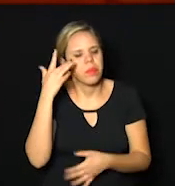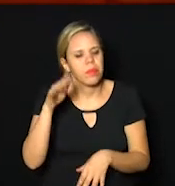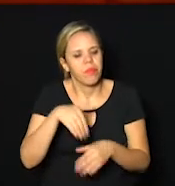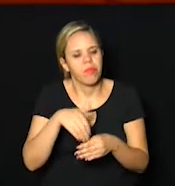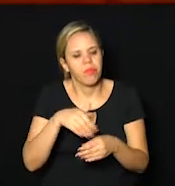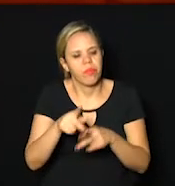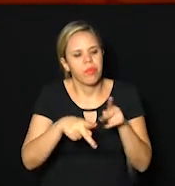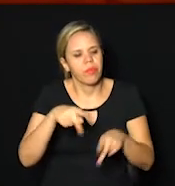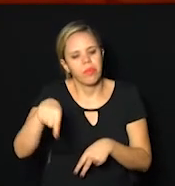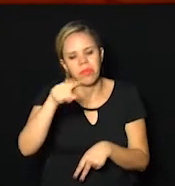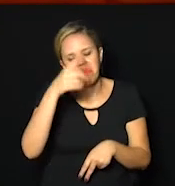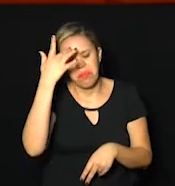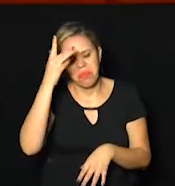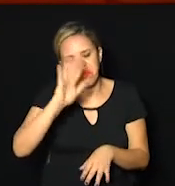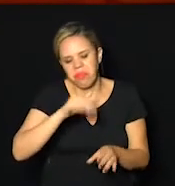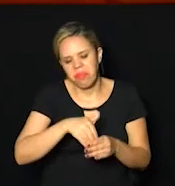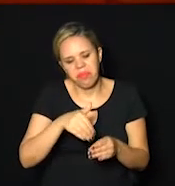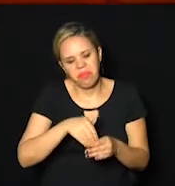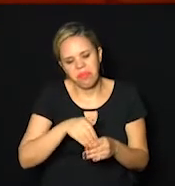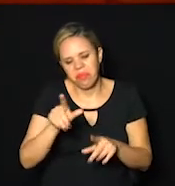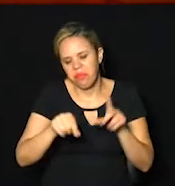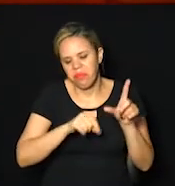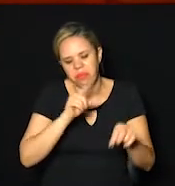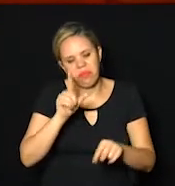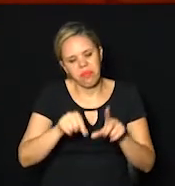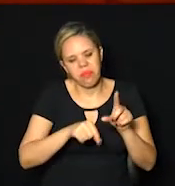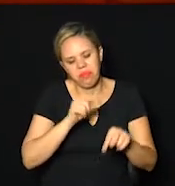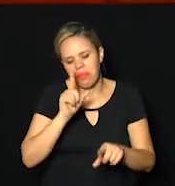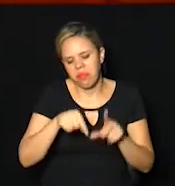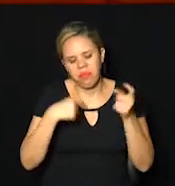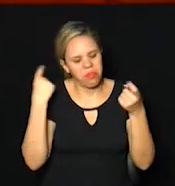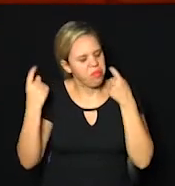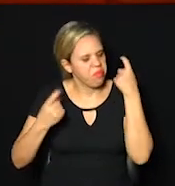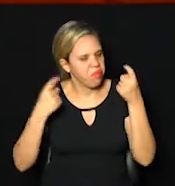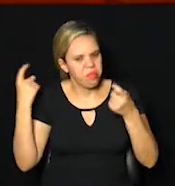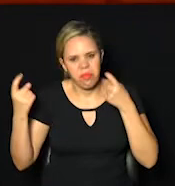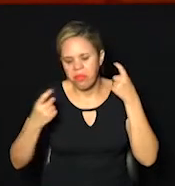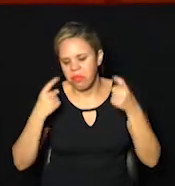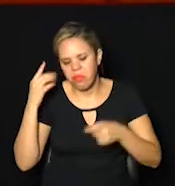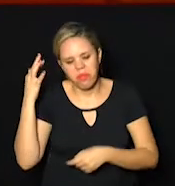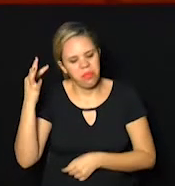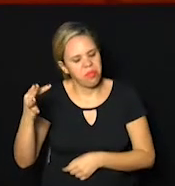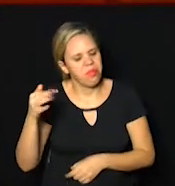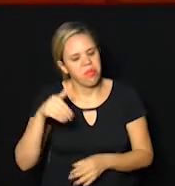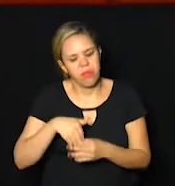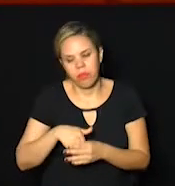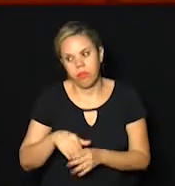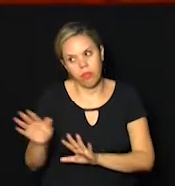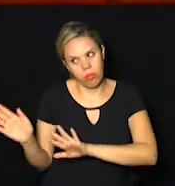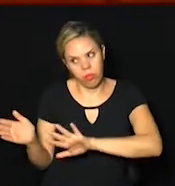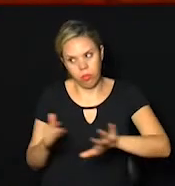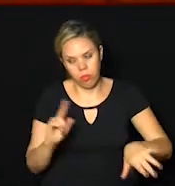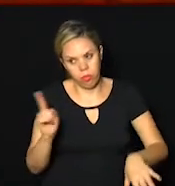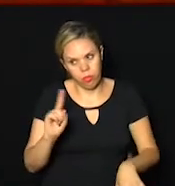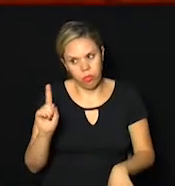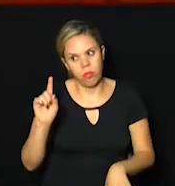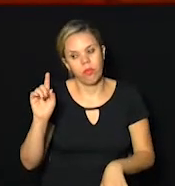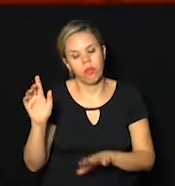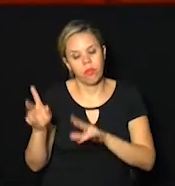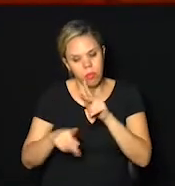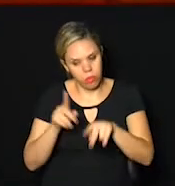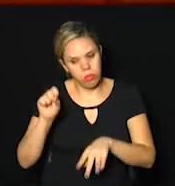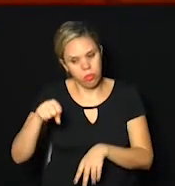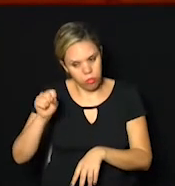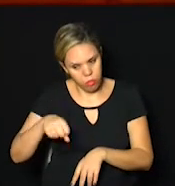votar, as pessoas não sabem escolher, as pessoas não estão preocupadas com o futuro. Estão sim, só que neste momento o